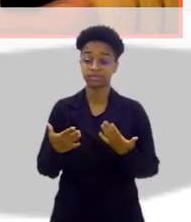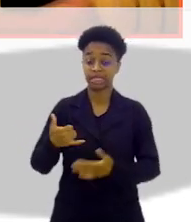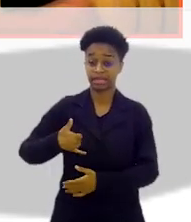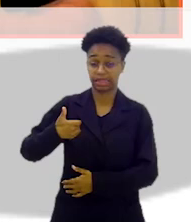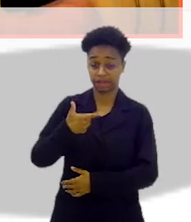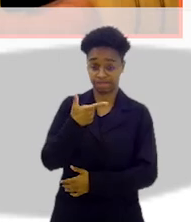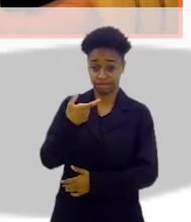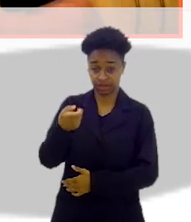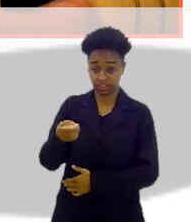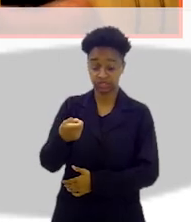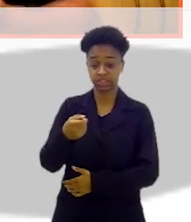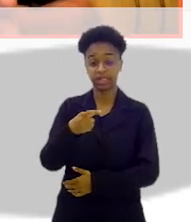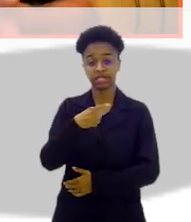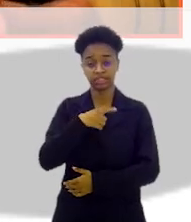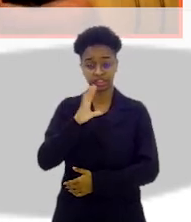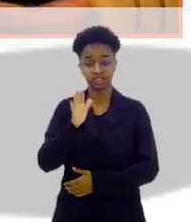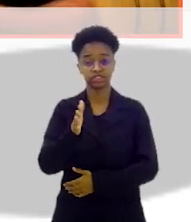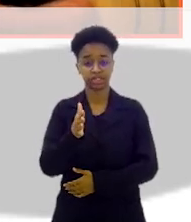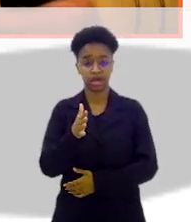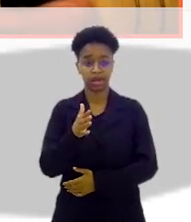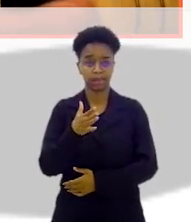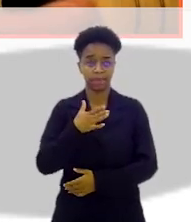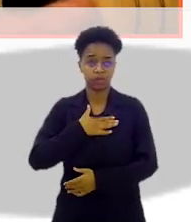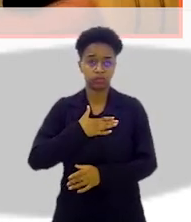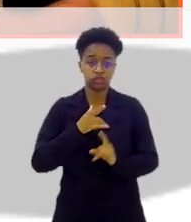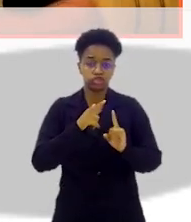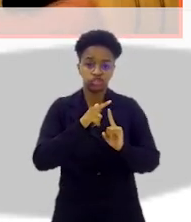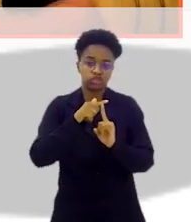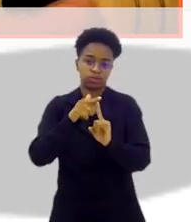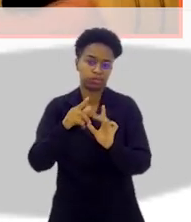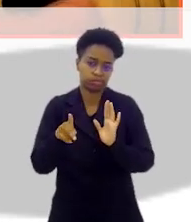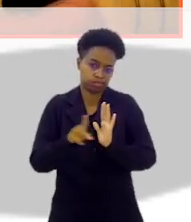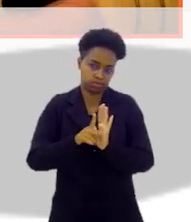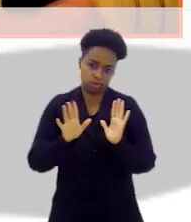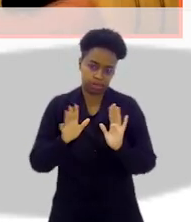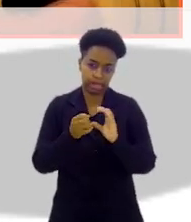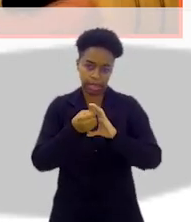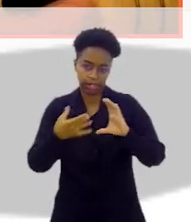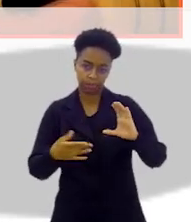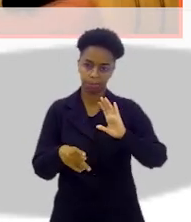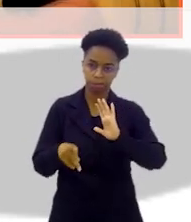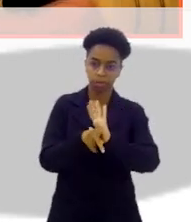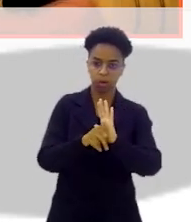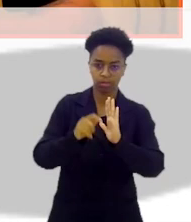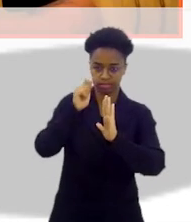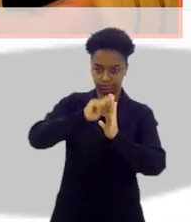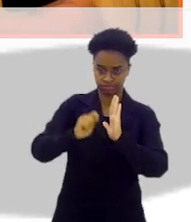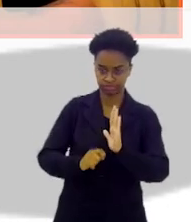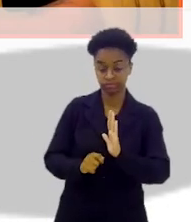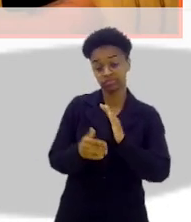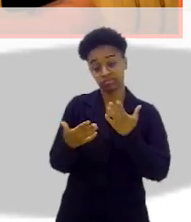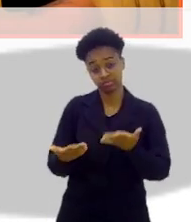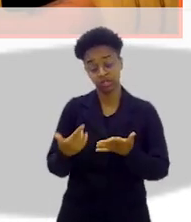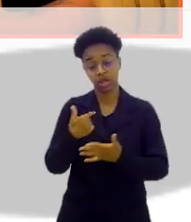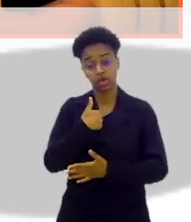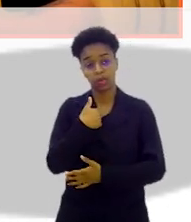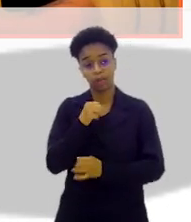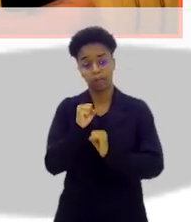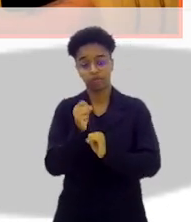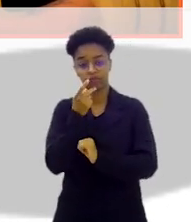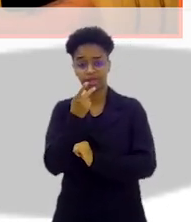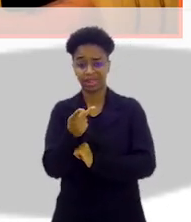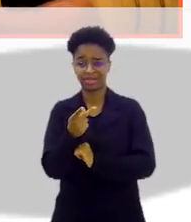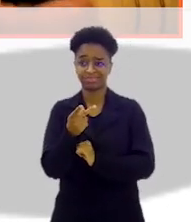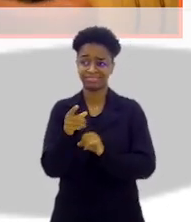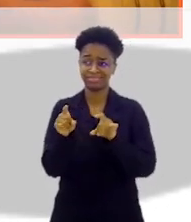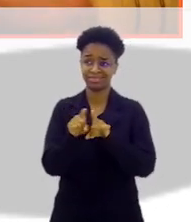sorte que com 20 anos eu já tinha um estilo bem próprio. E eu poderia